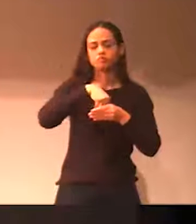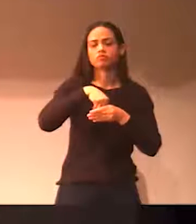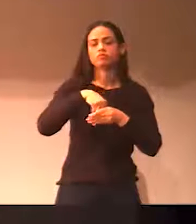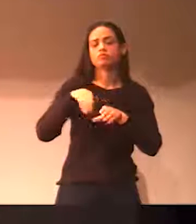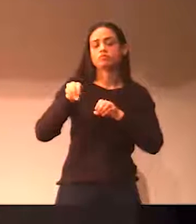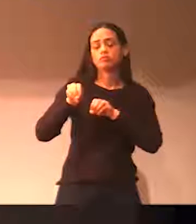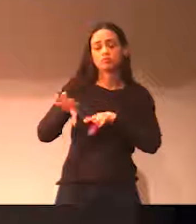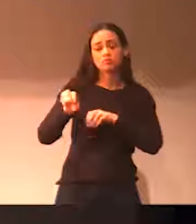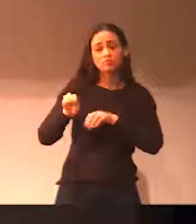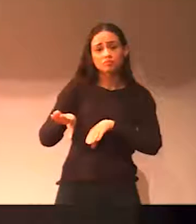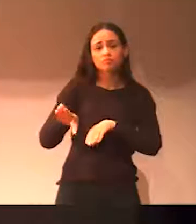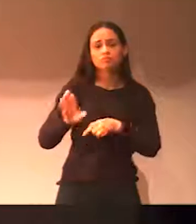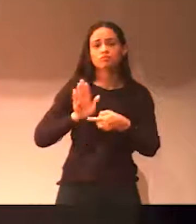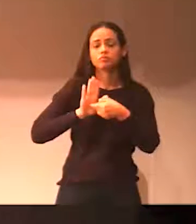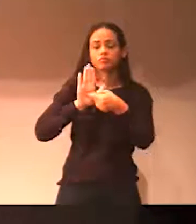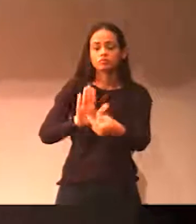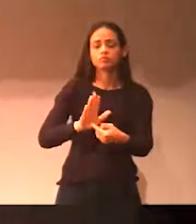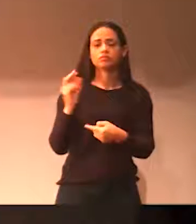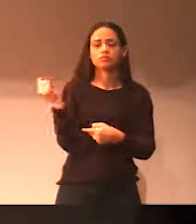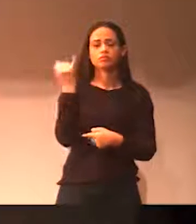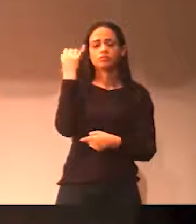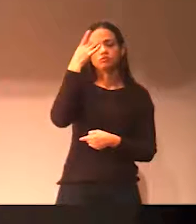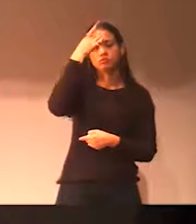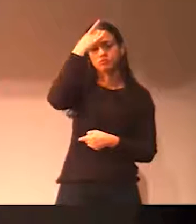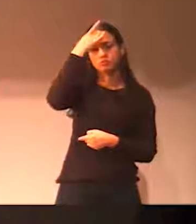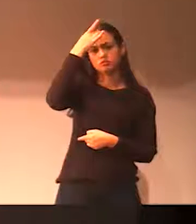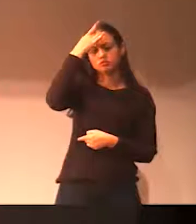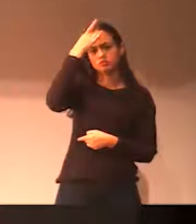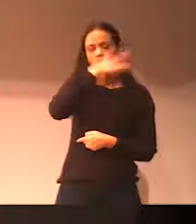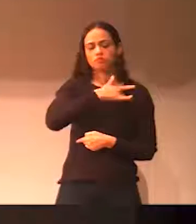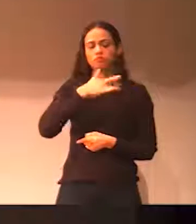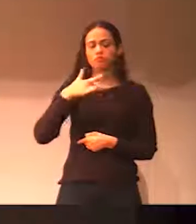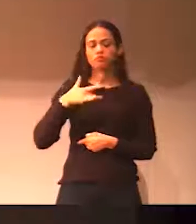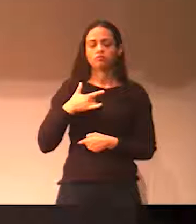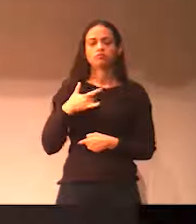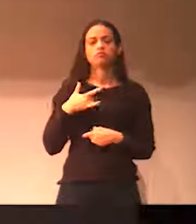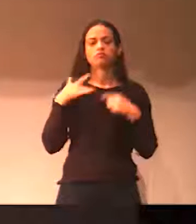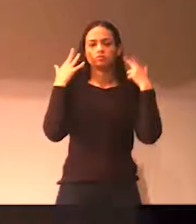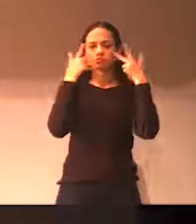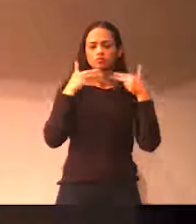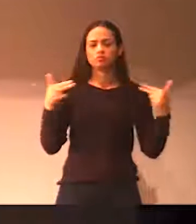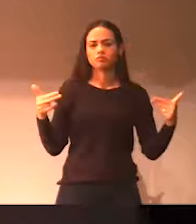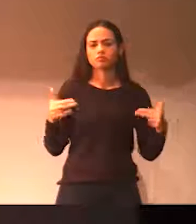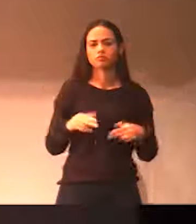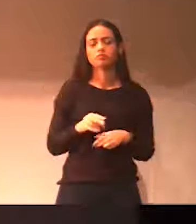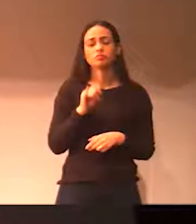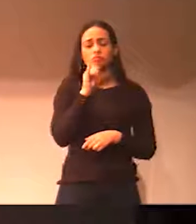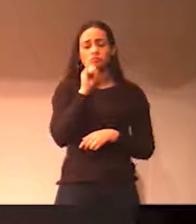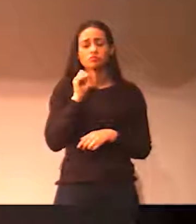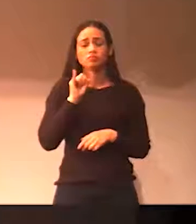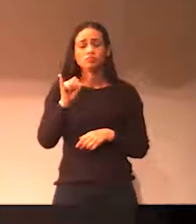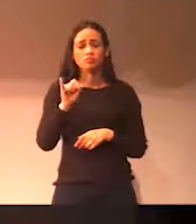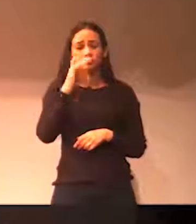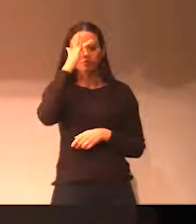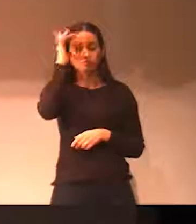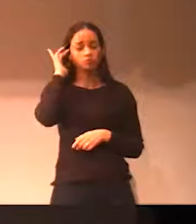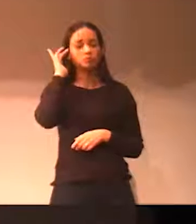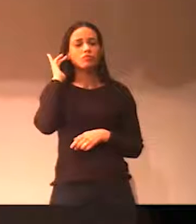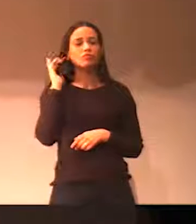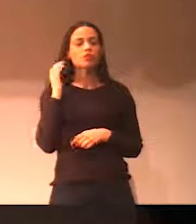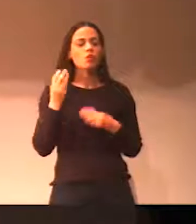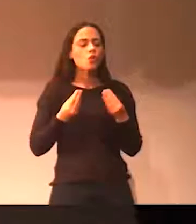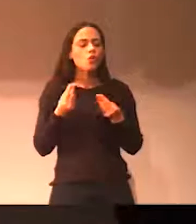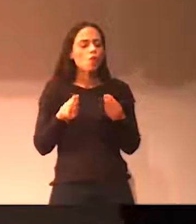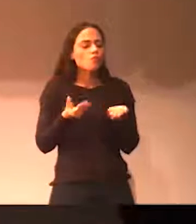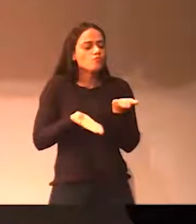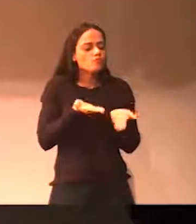que vai dar assistencialismo para as pessoas que não têm dinheiro para custear. As pessoas que não têm dinheiro para custear um animal, elas não têm que adotar um animal.